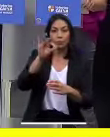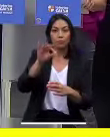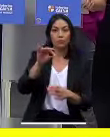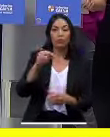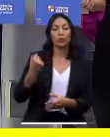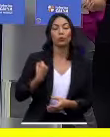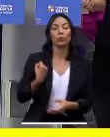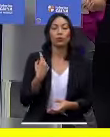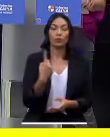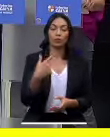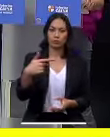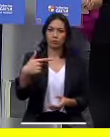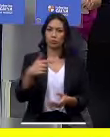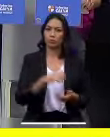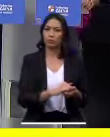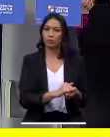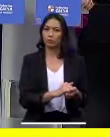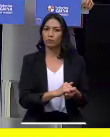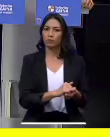sorteada.